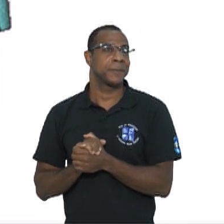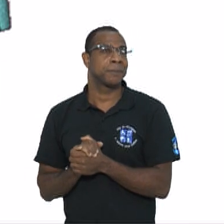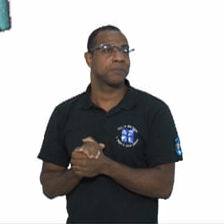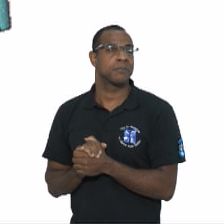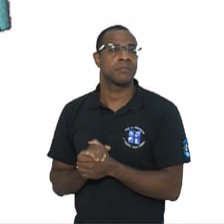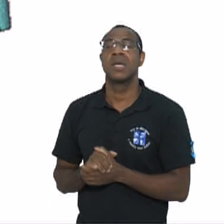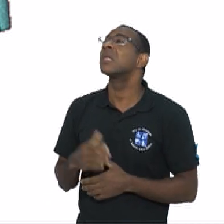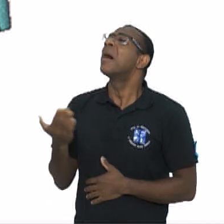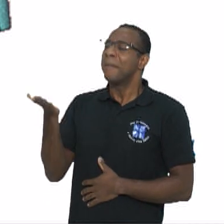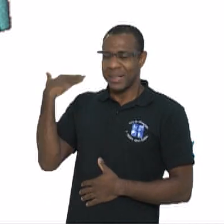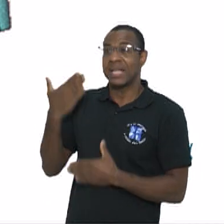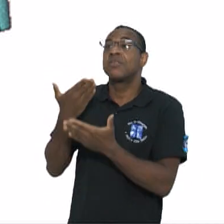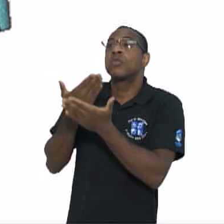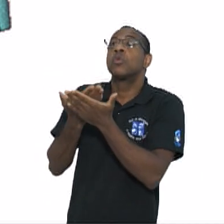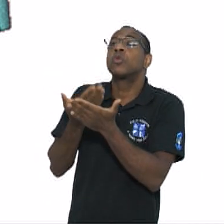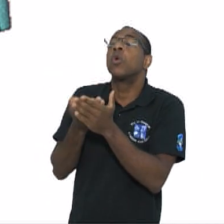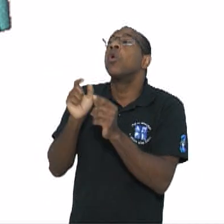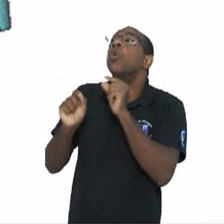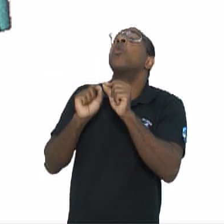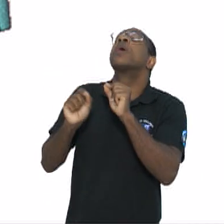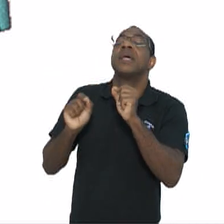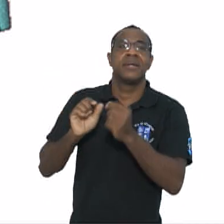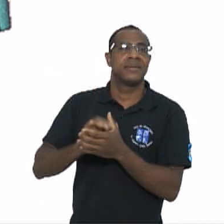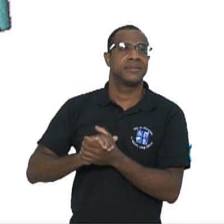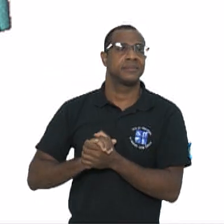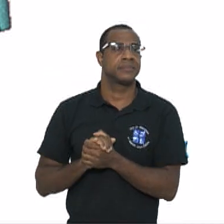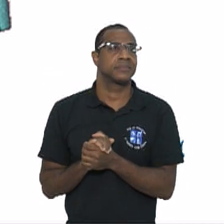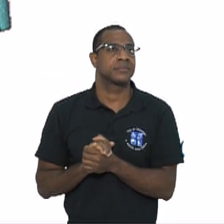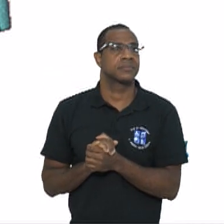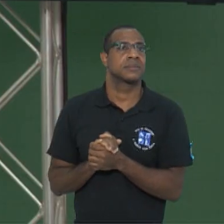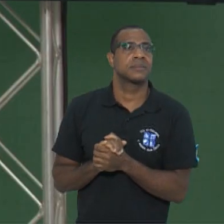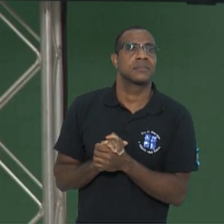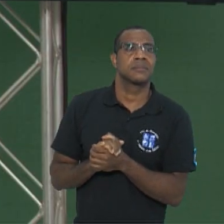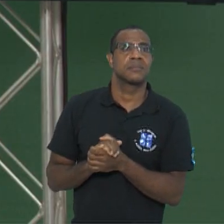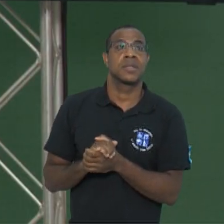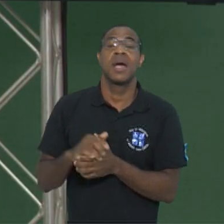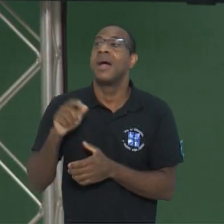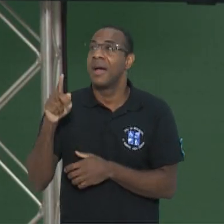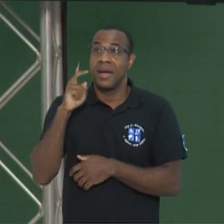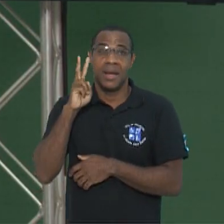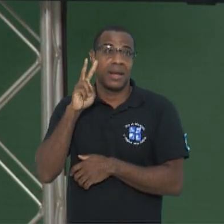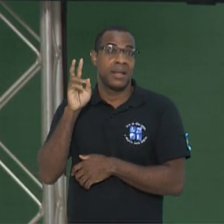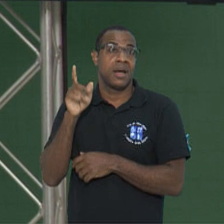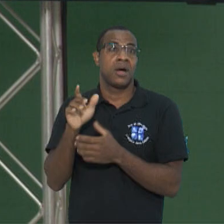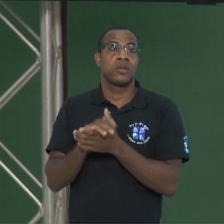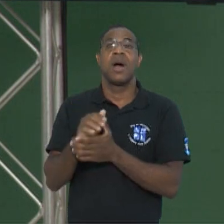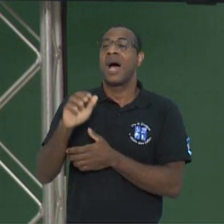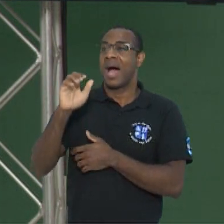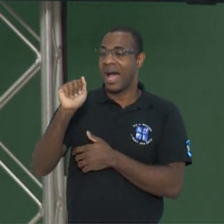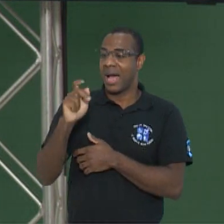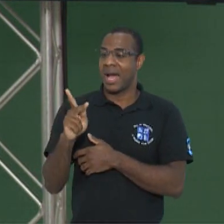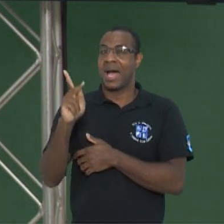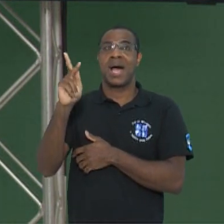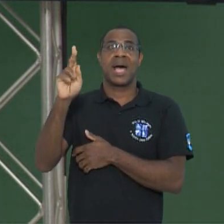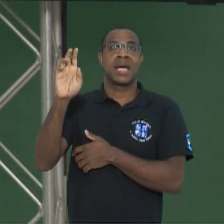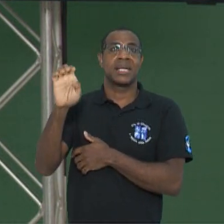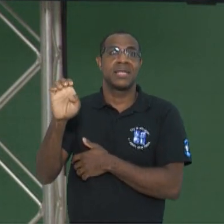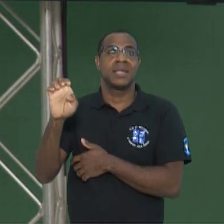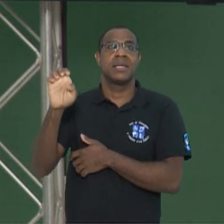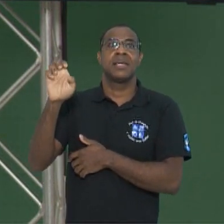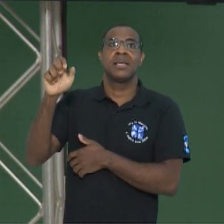estudaram comigo na aula passada? Religião, Egito Antigo. Pegamos um caso, o famoso caso Akhenaton, uma história